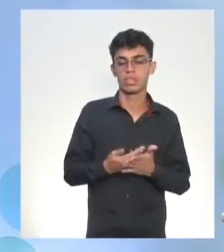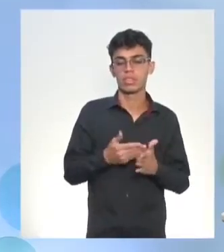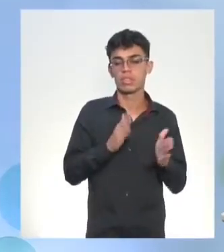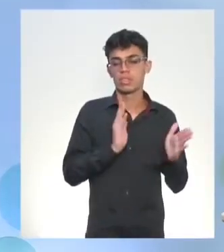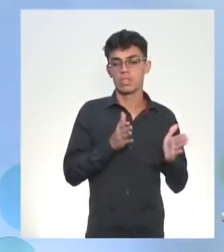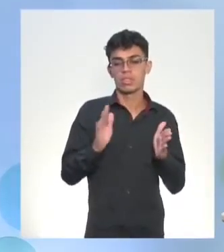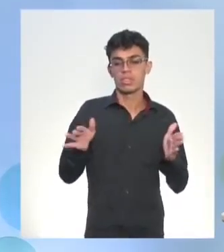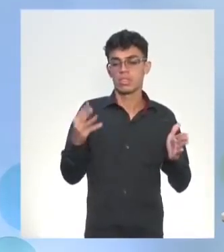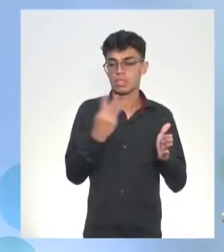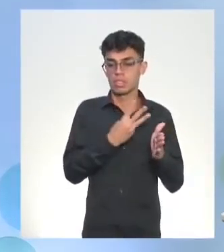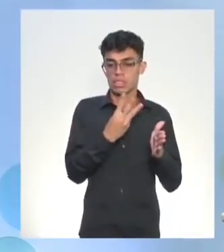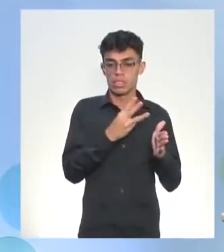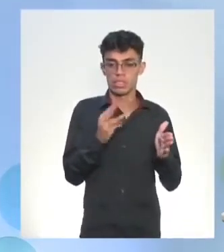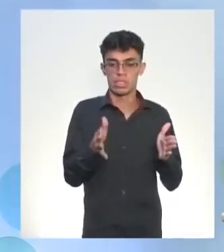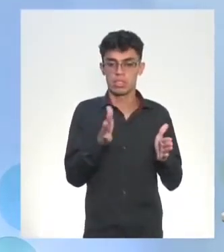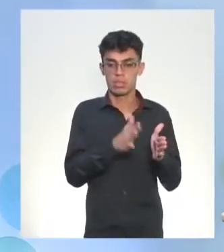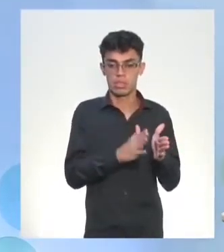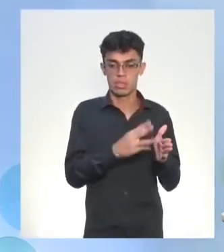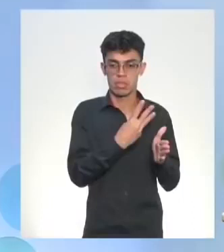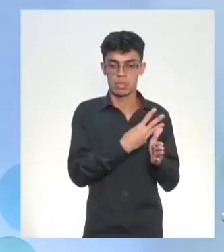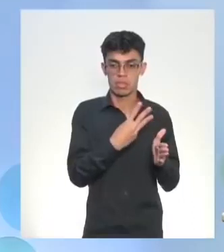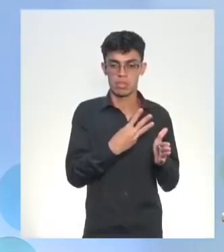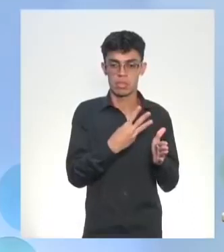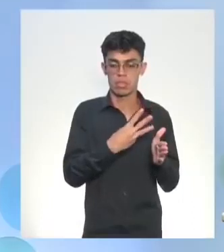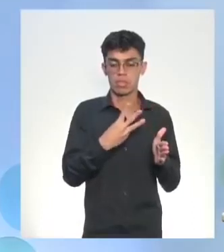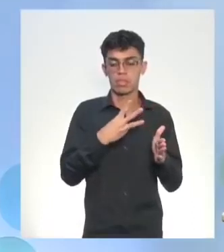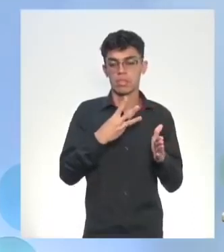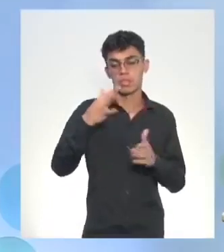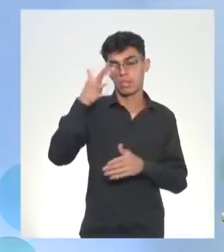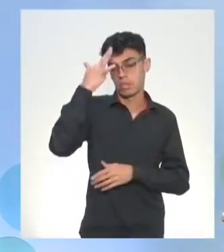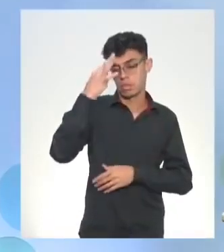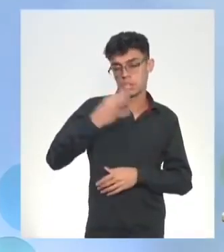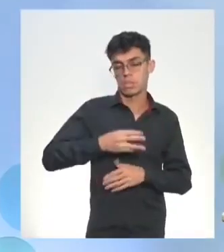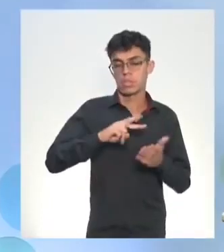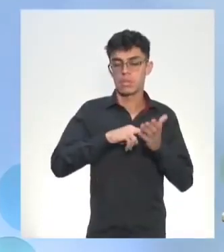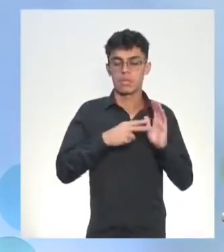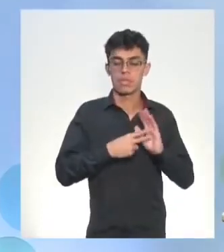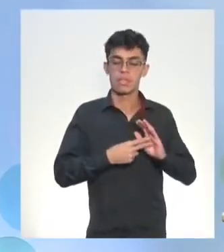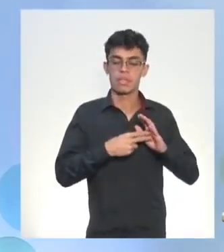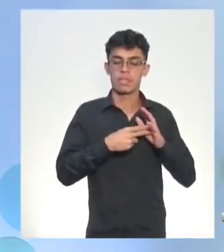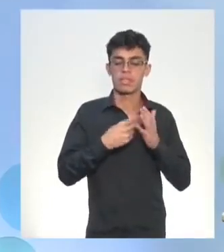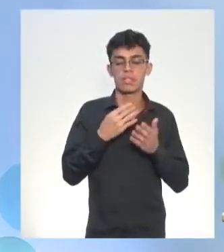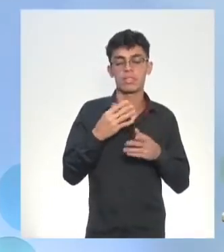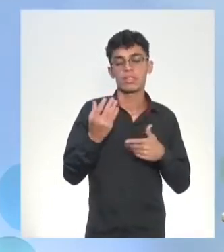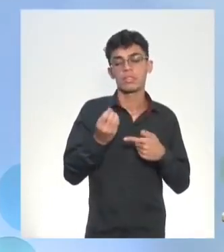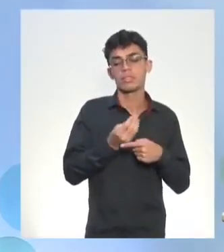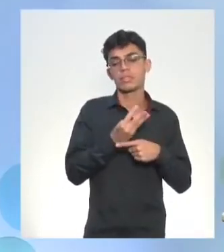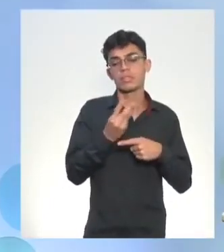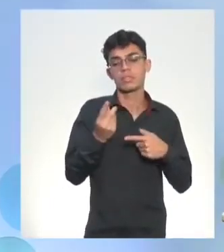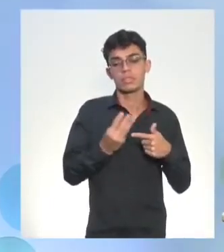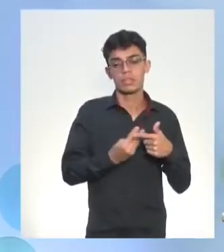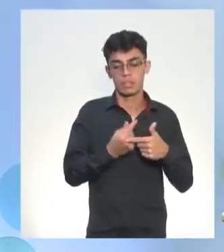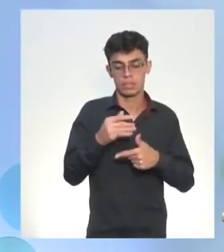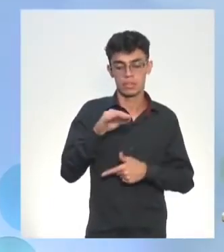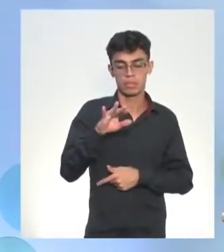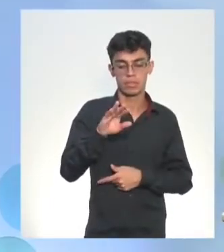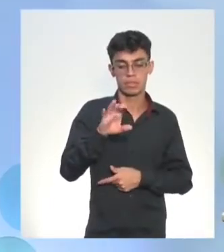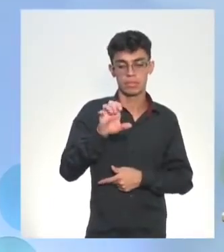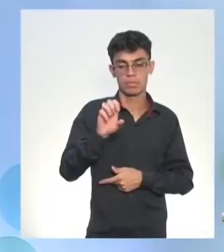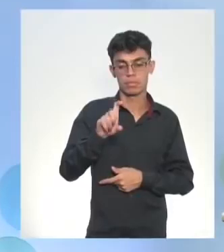As 3 primeiras, a gente vai tentar entender o que é uma expressão, quais são os componentes, né, os elementos da expressão, e